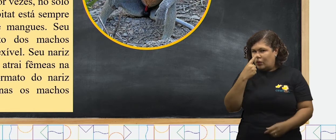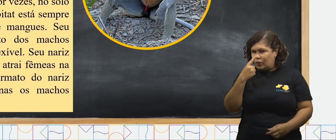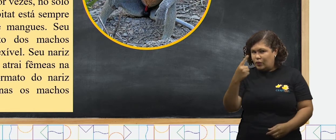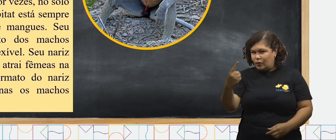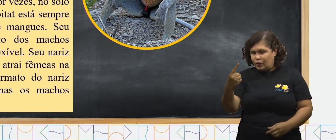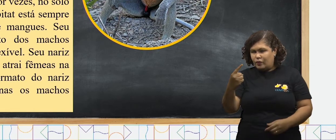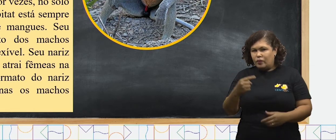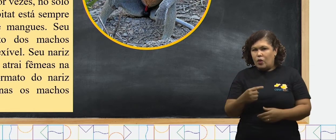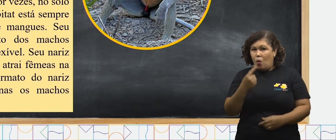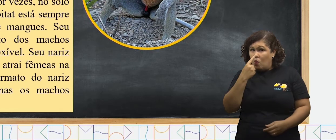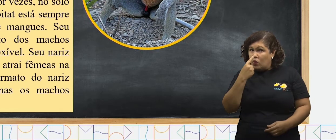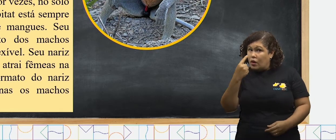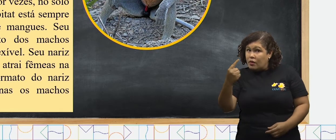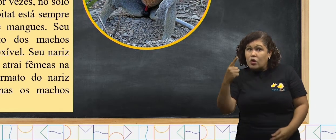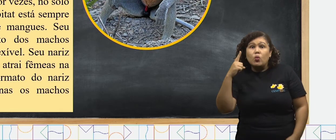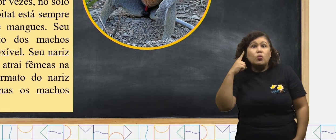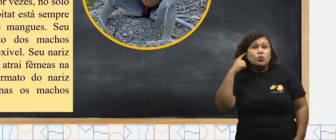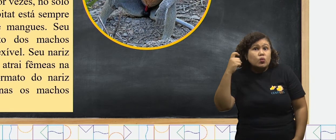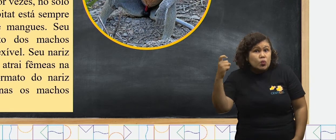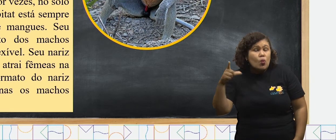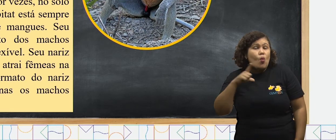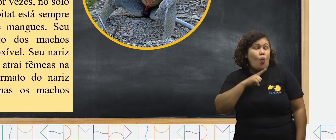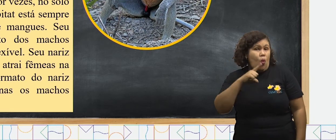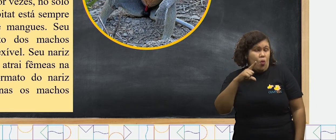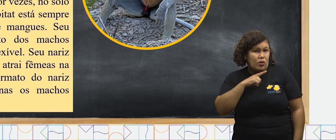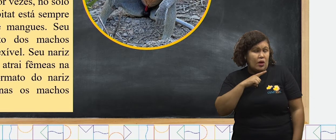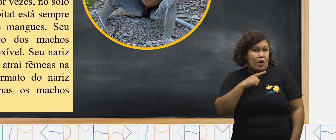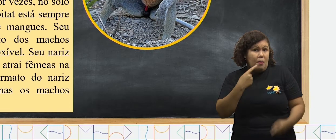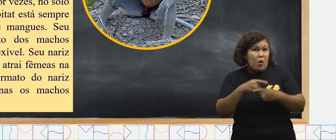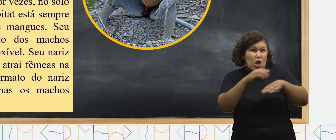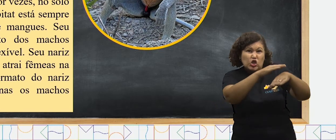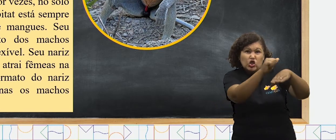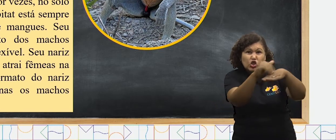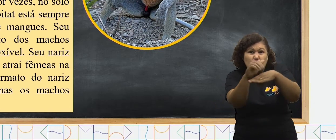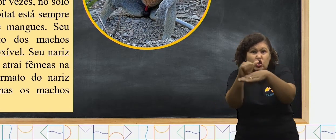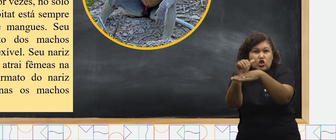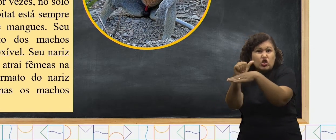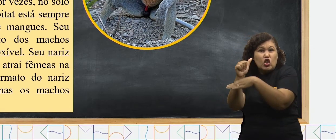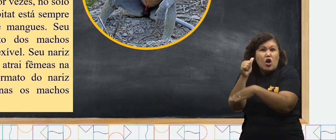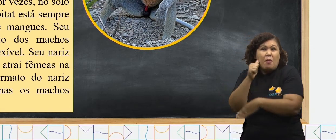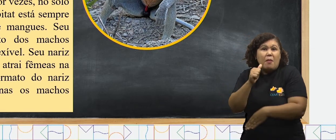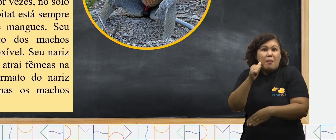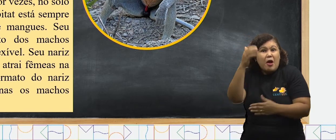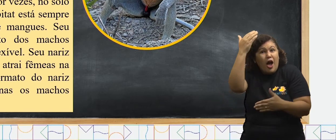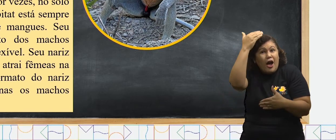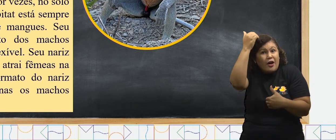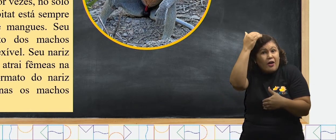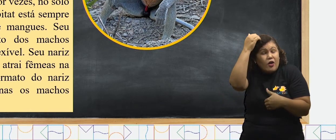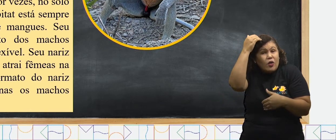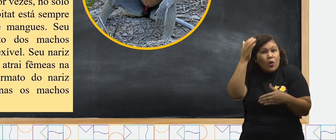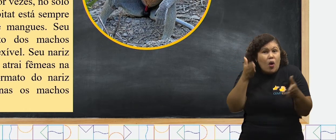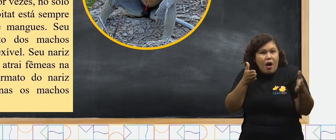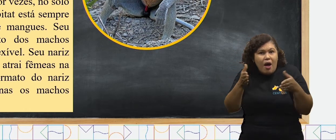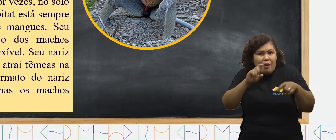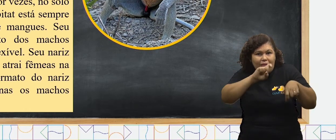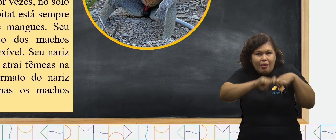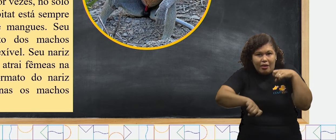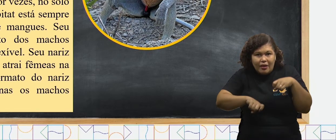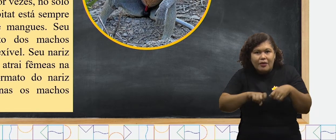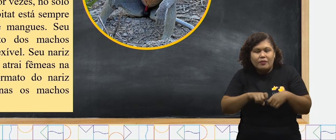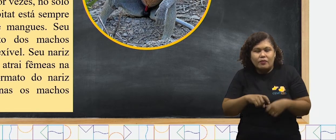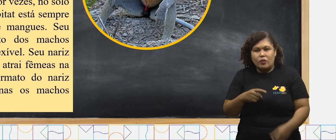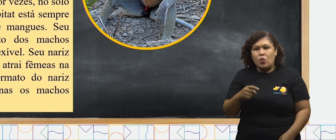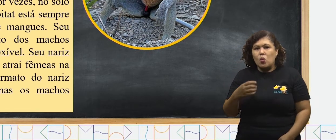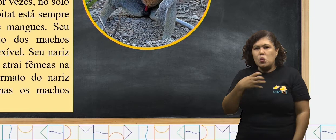flexível. Seu nariz emite um som, o qual também atrai fêmeas na época do acasalamento. O formato